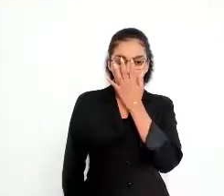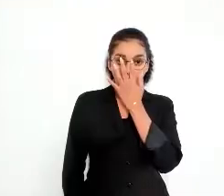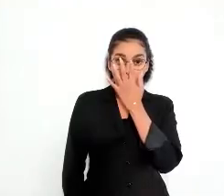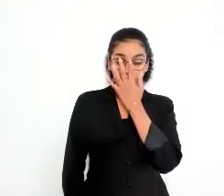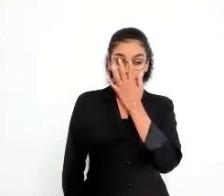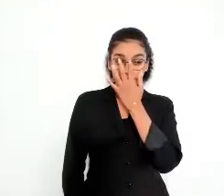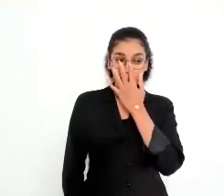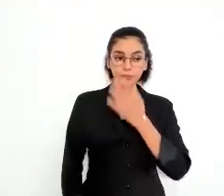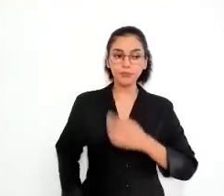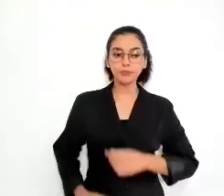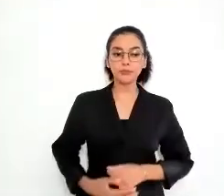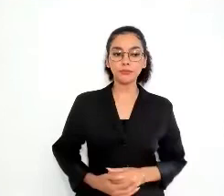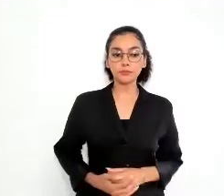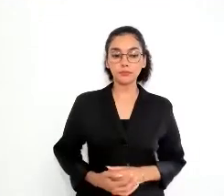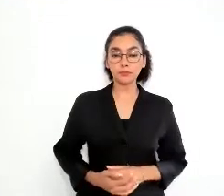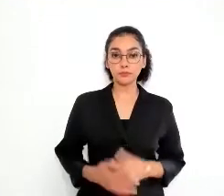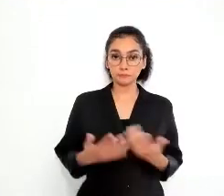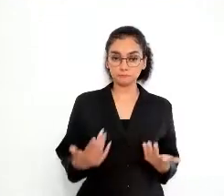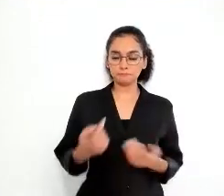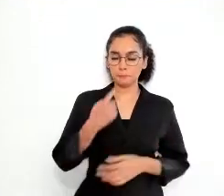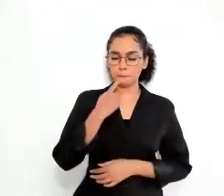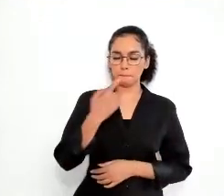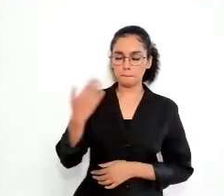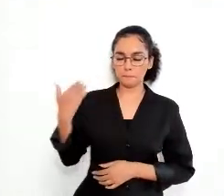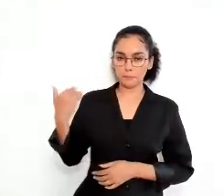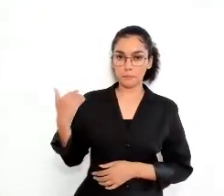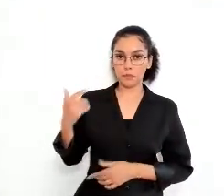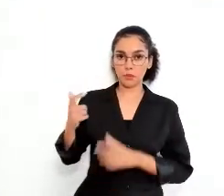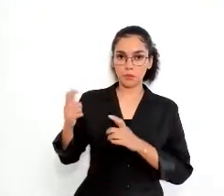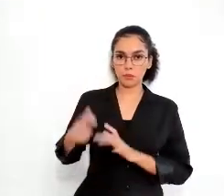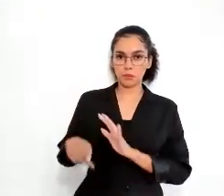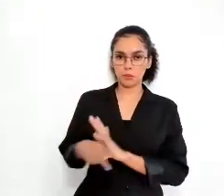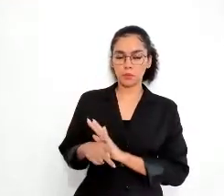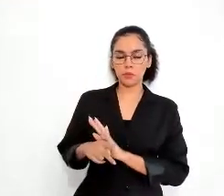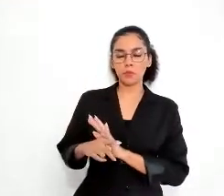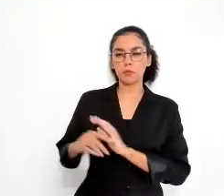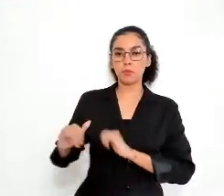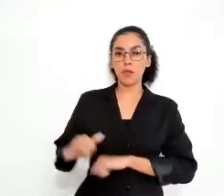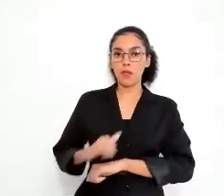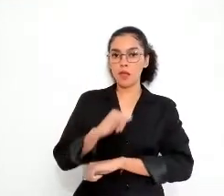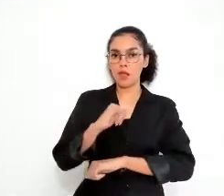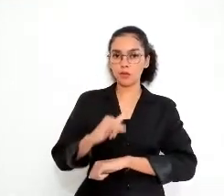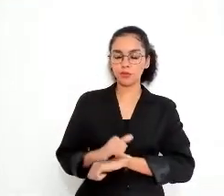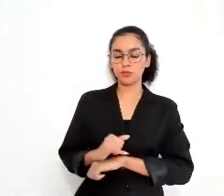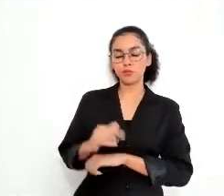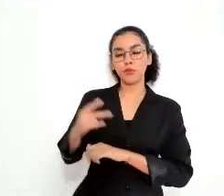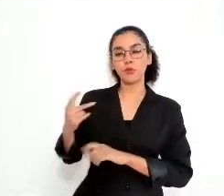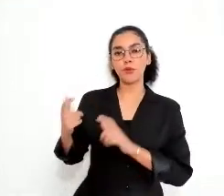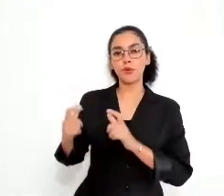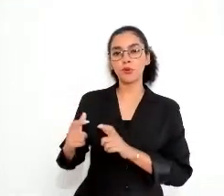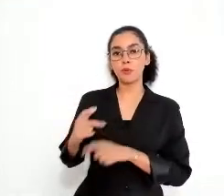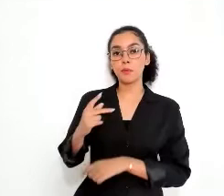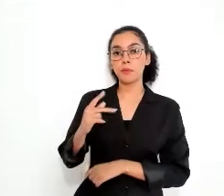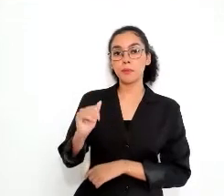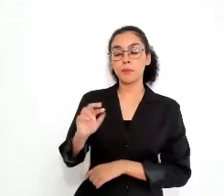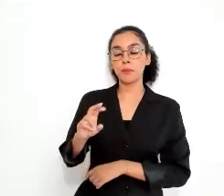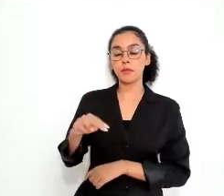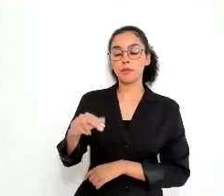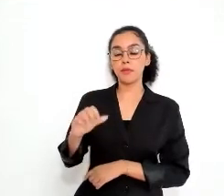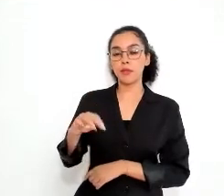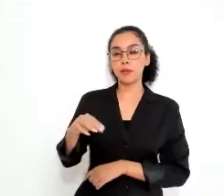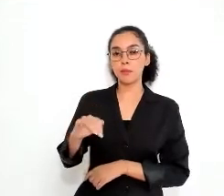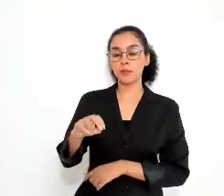Recentemente, a base aérea de Parnamirim completou 80 anos, com larga presença no Rio Grande do Norte. E